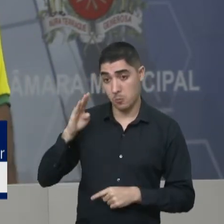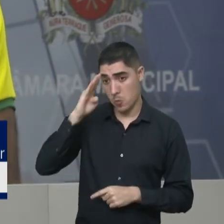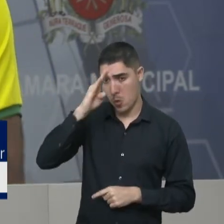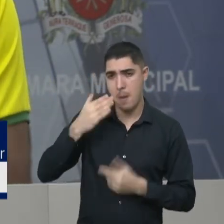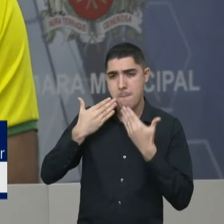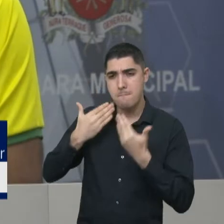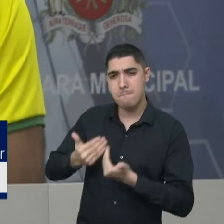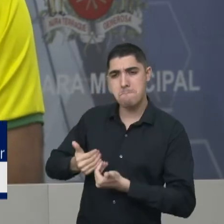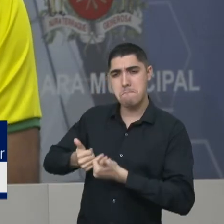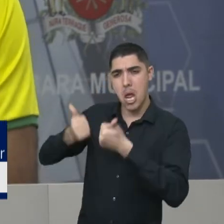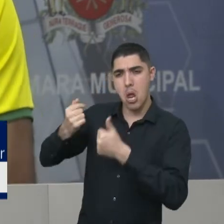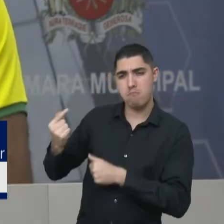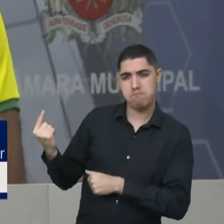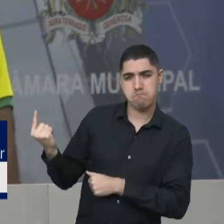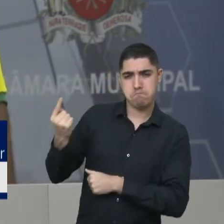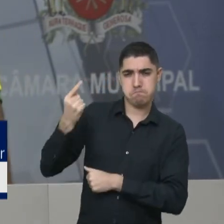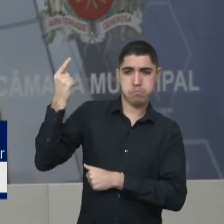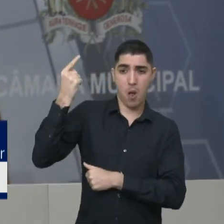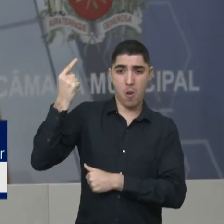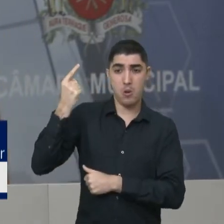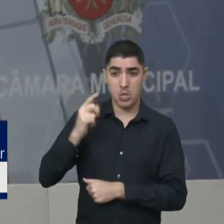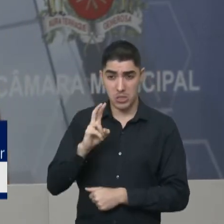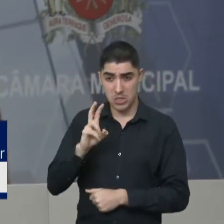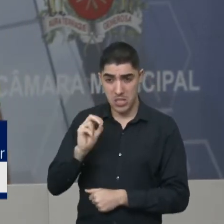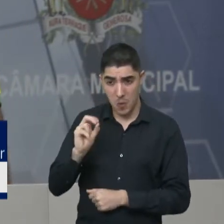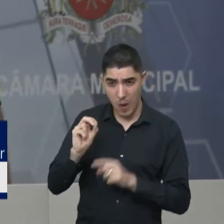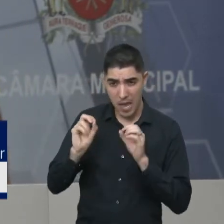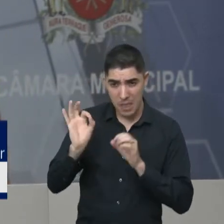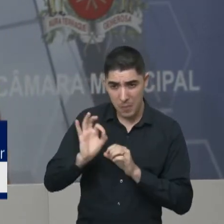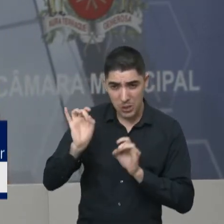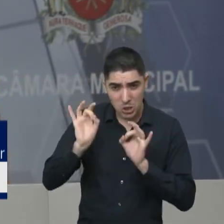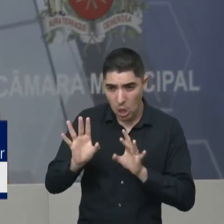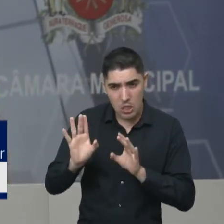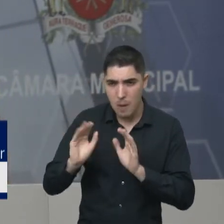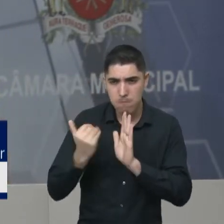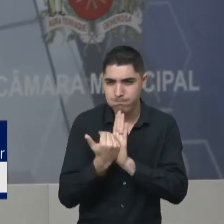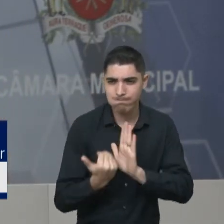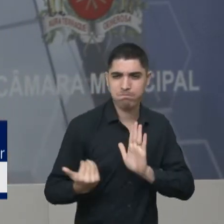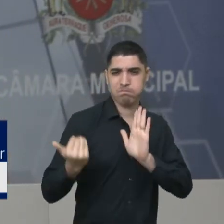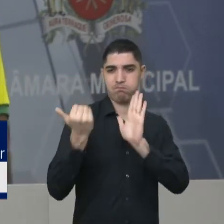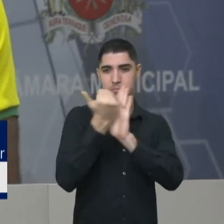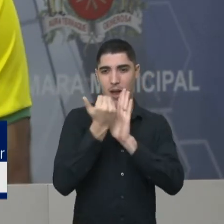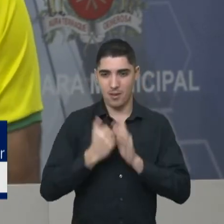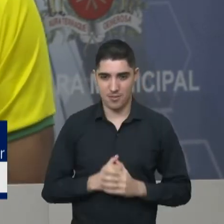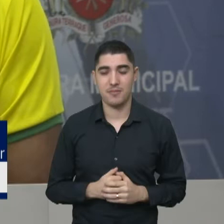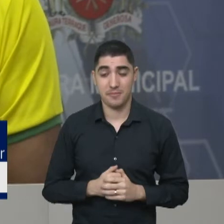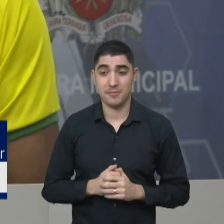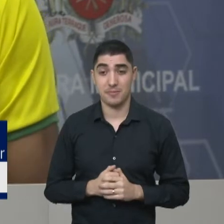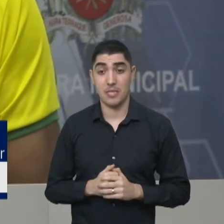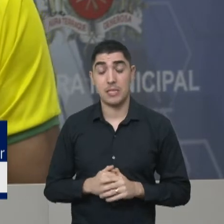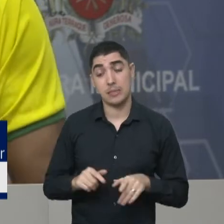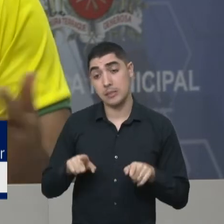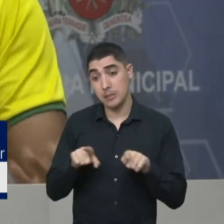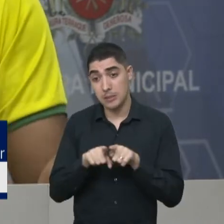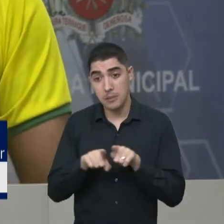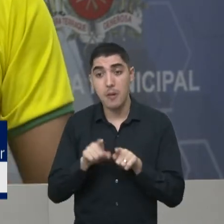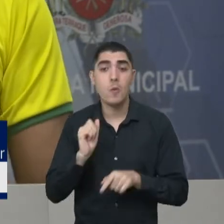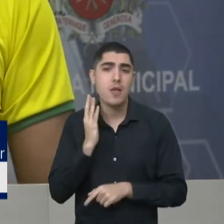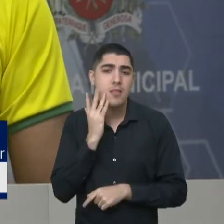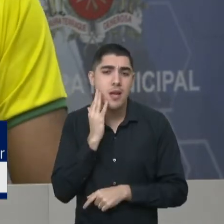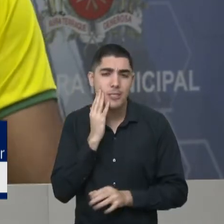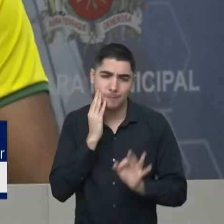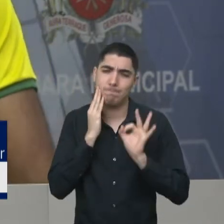percentual bem para cima dos 50 para ganhar a eleição no Brasil. E o Tarcísio, com